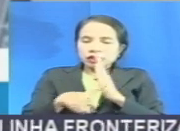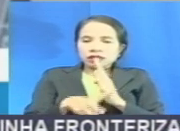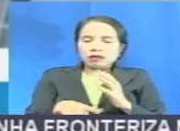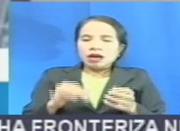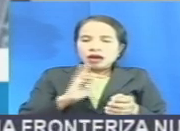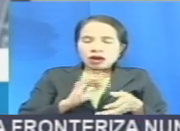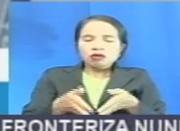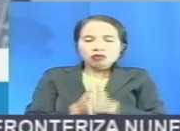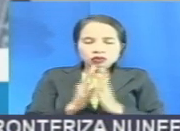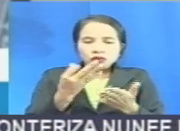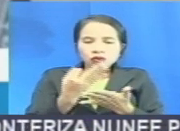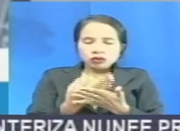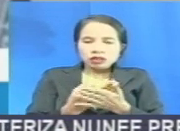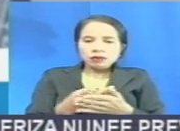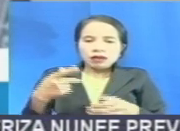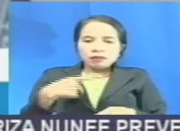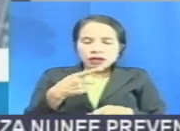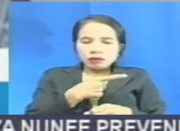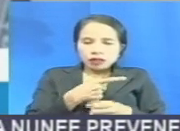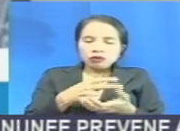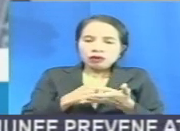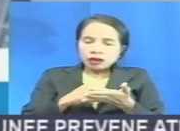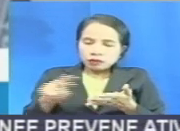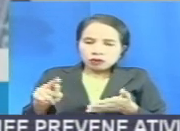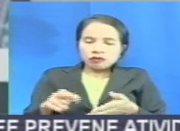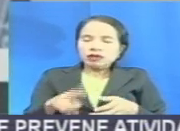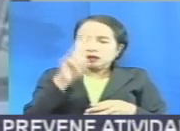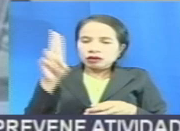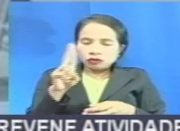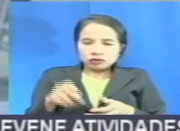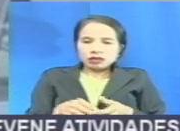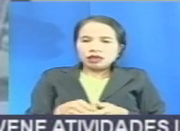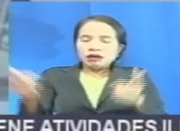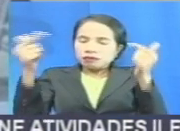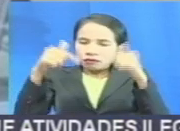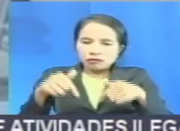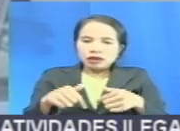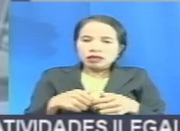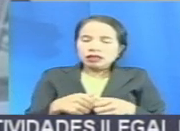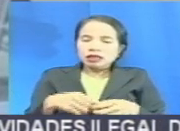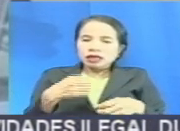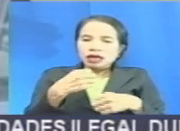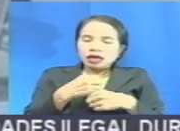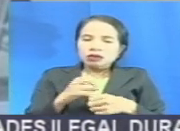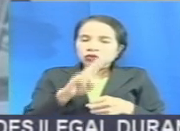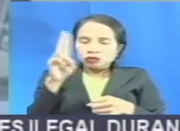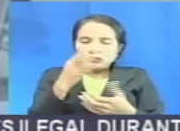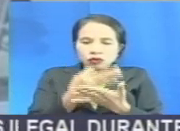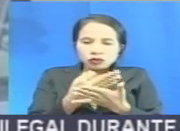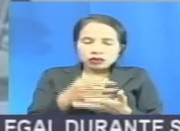mesmo que o Parlamento aprova, vai ter boa cira, tem que executar. Satan, mais catacrian, alocação orçamento,